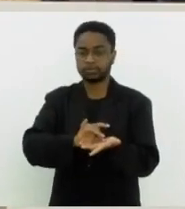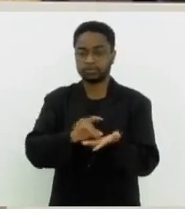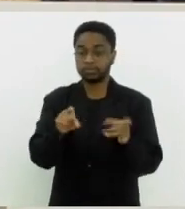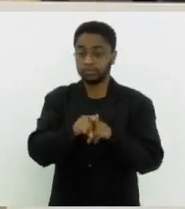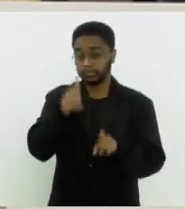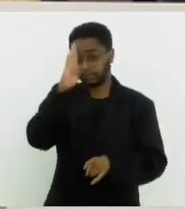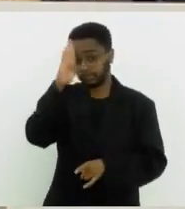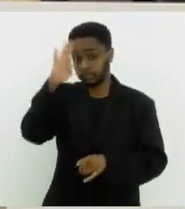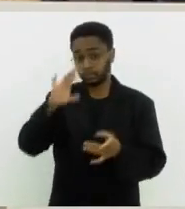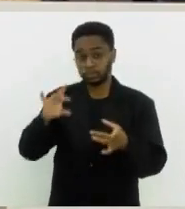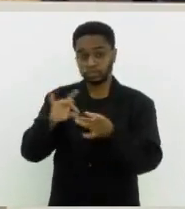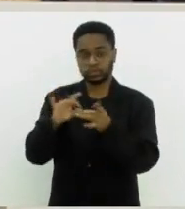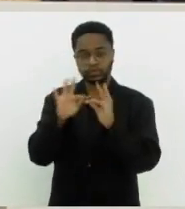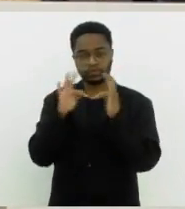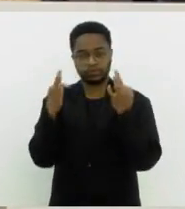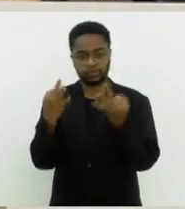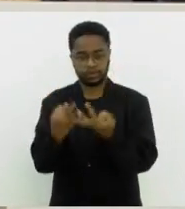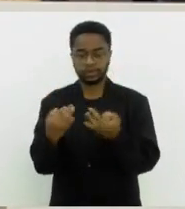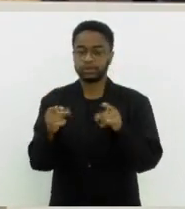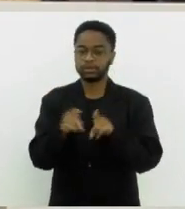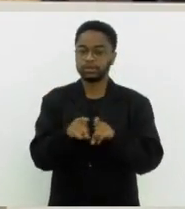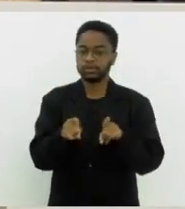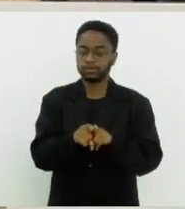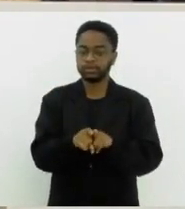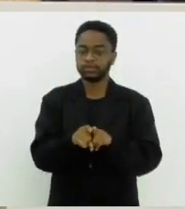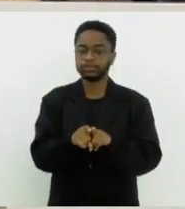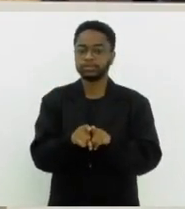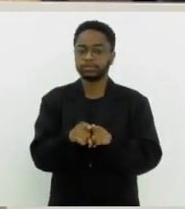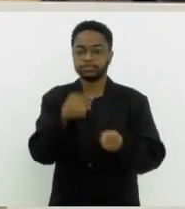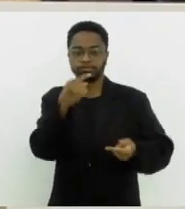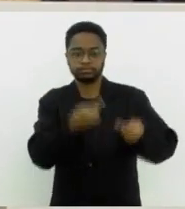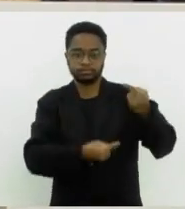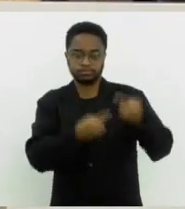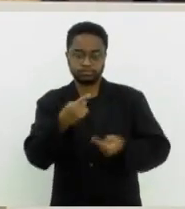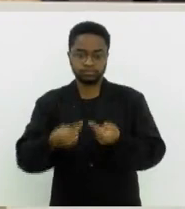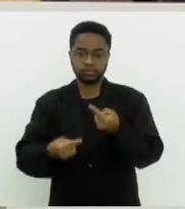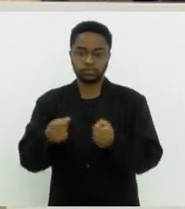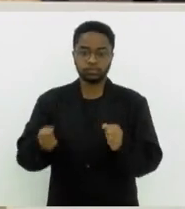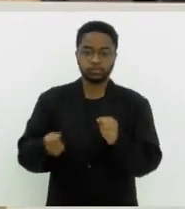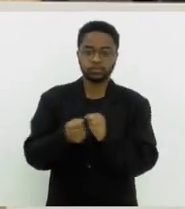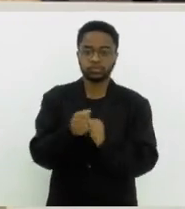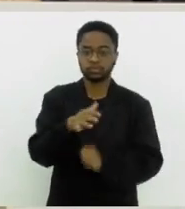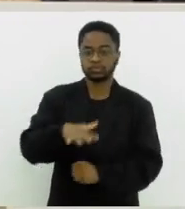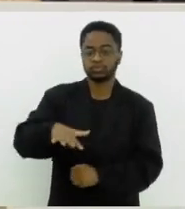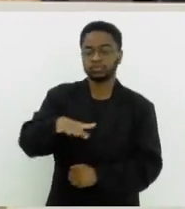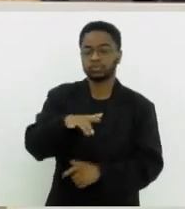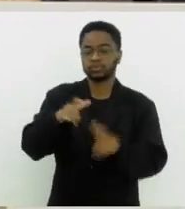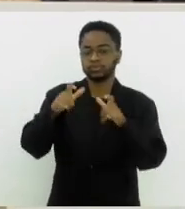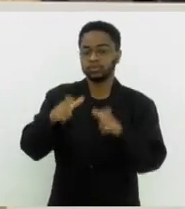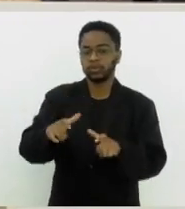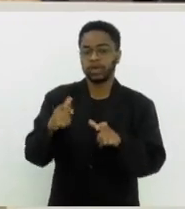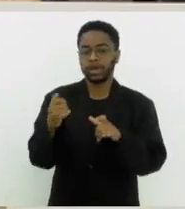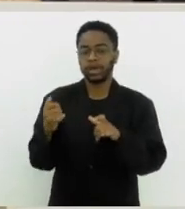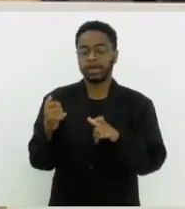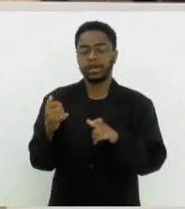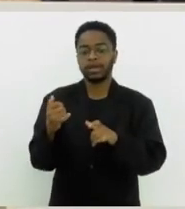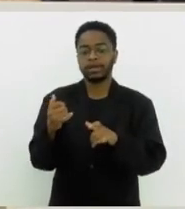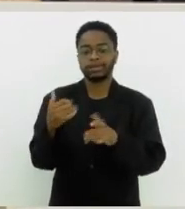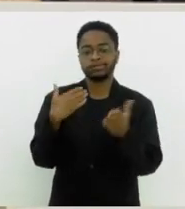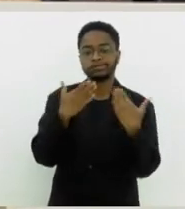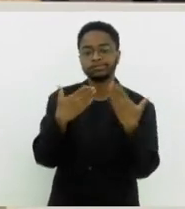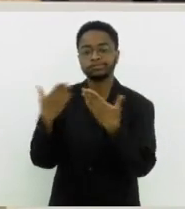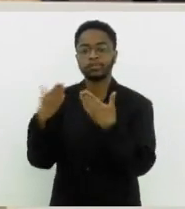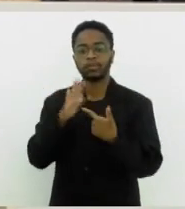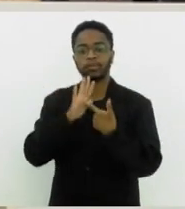perante sua família. E também trazer ao debate, nas rodas mais informais de conversas, a importância